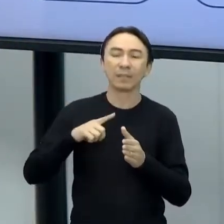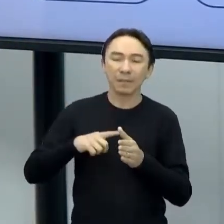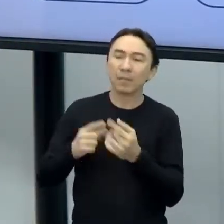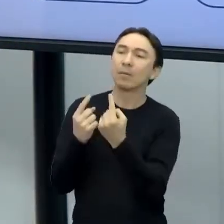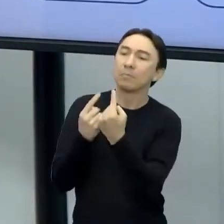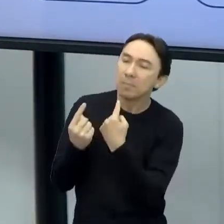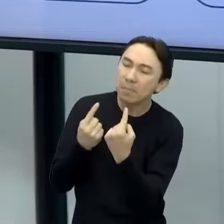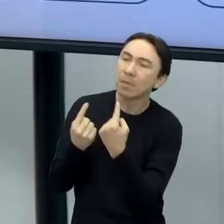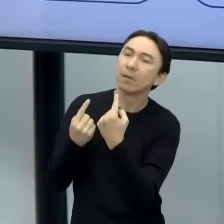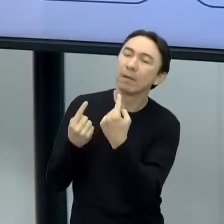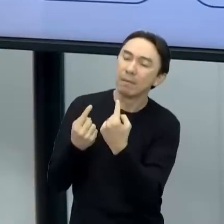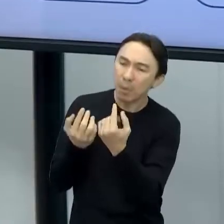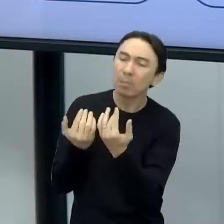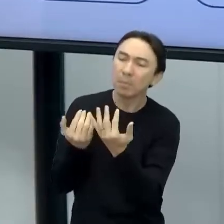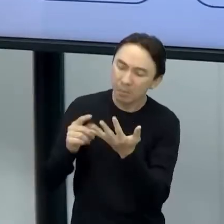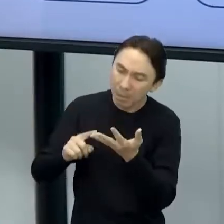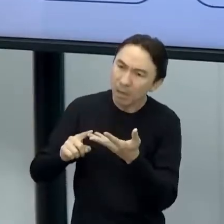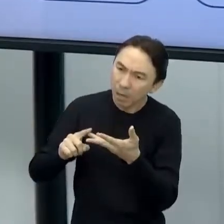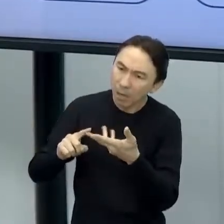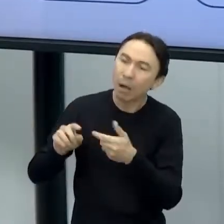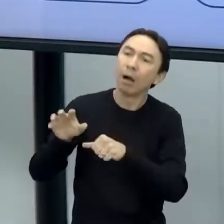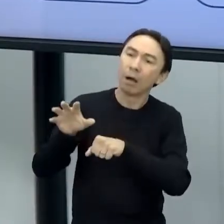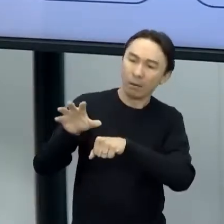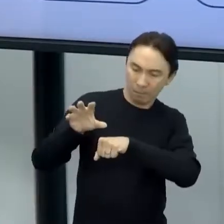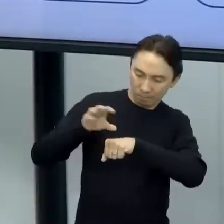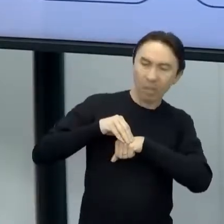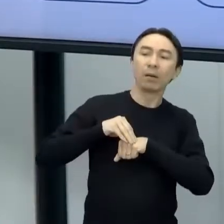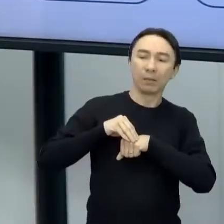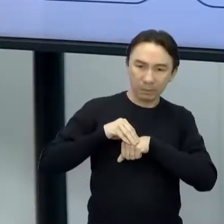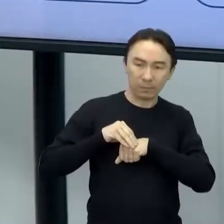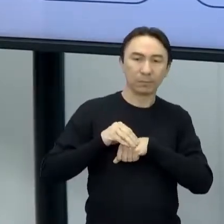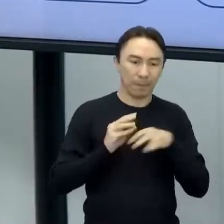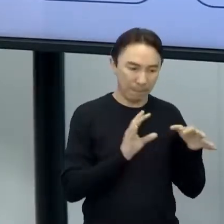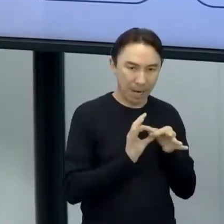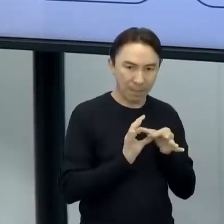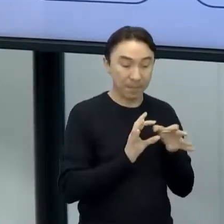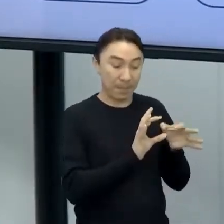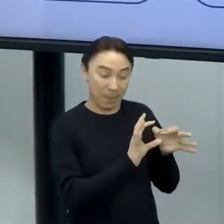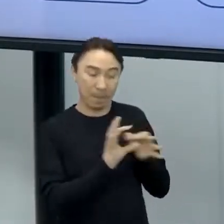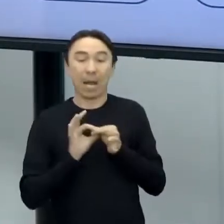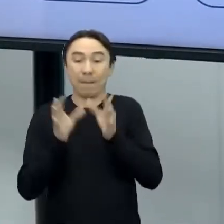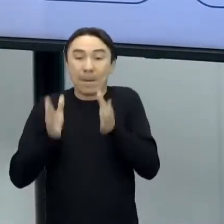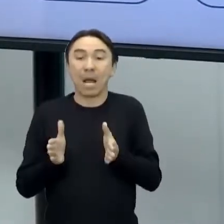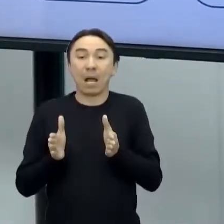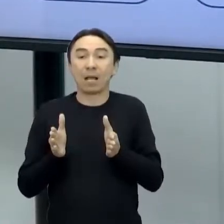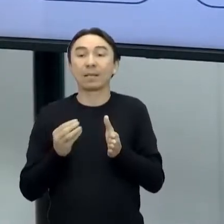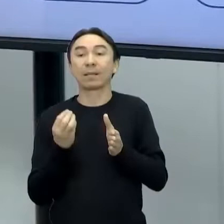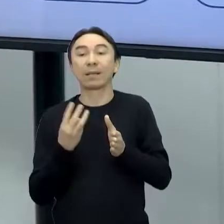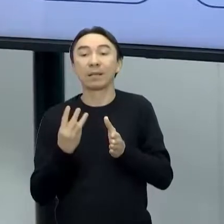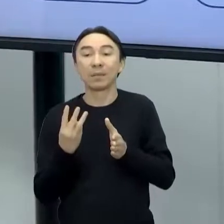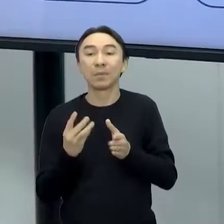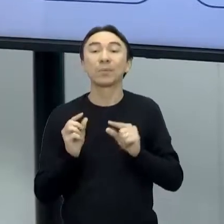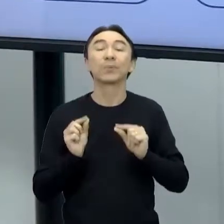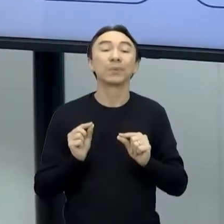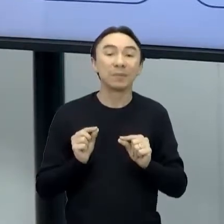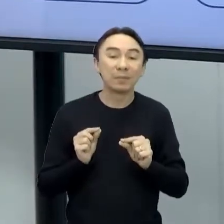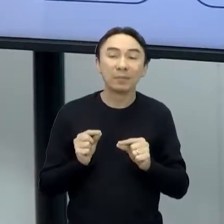colher informações para poder analisar as problemáticas. Eu preciso criar,